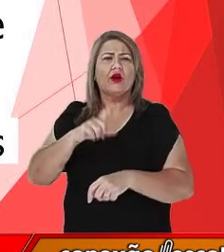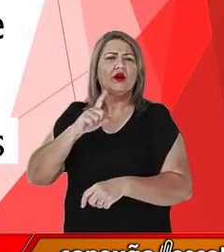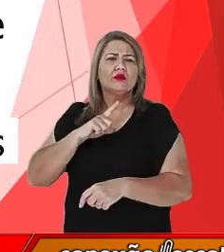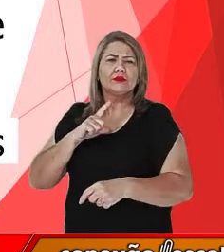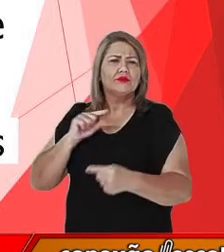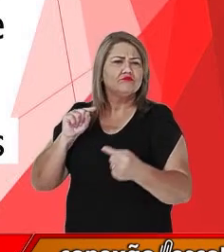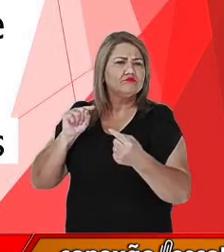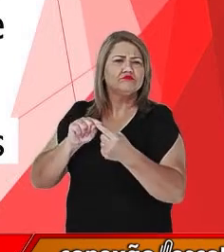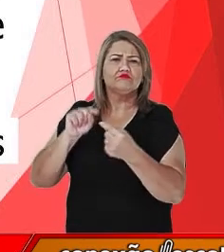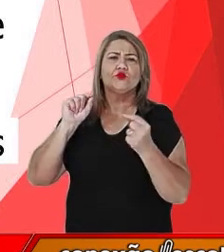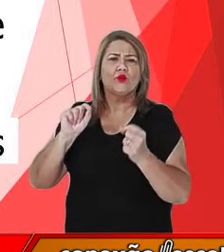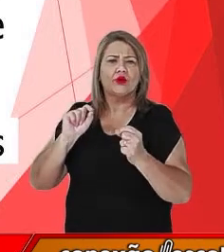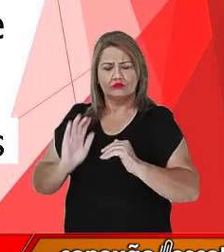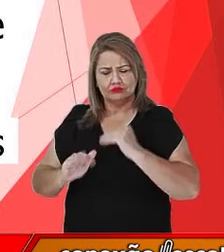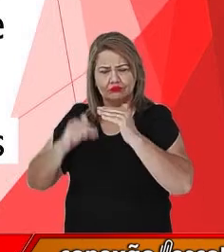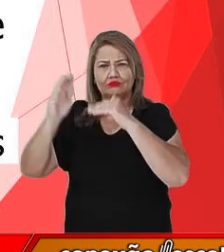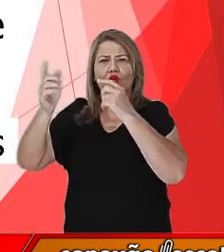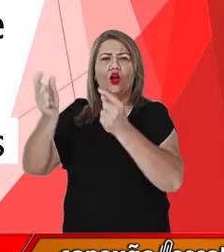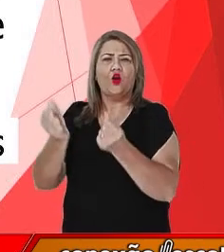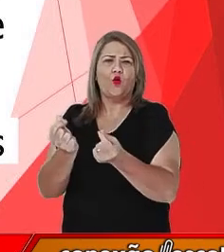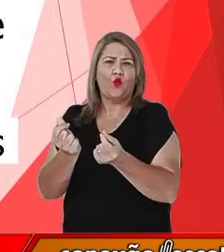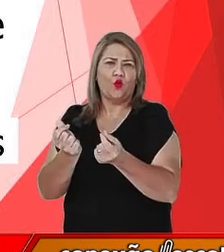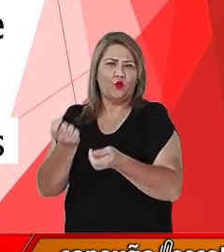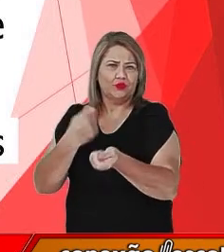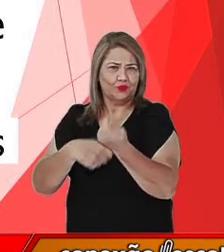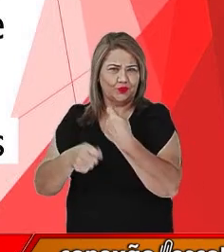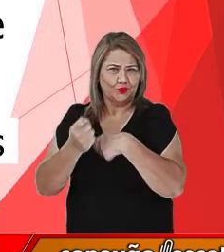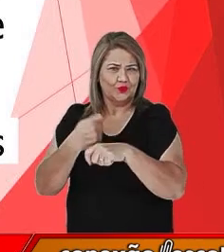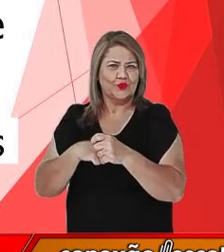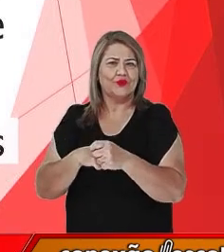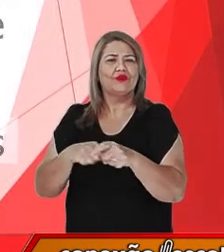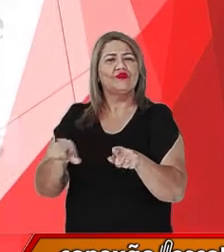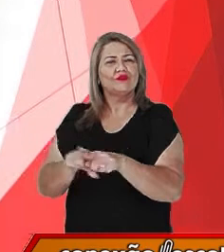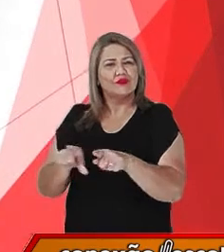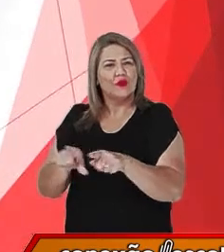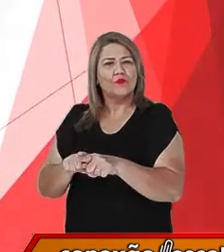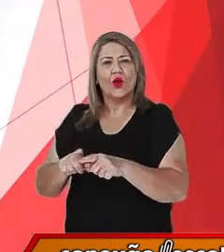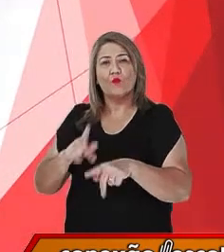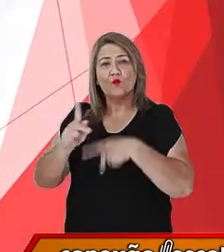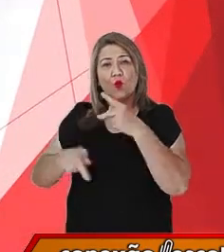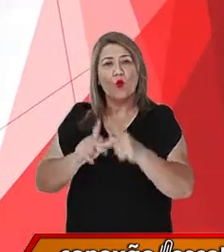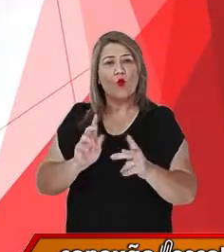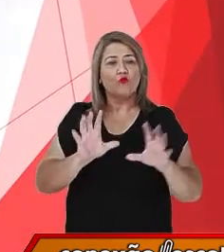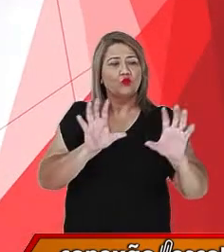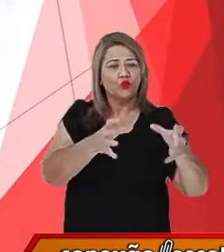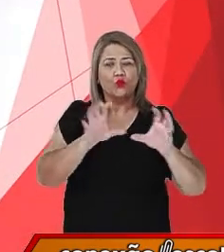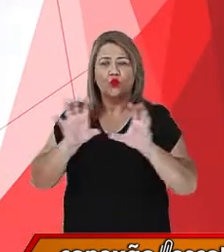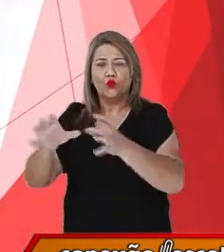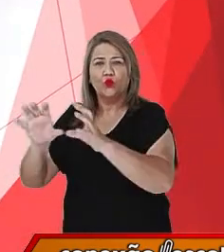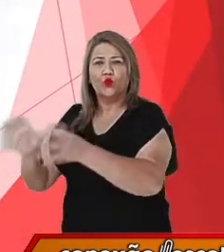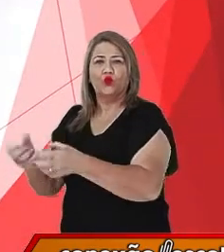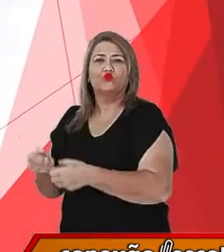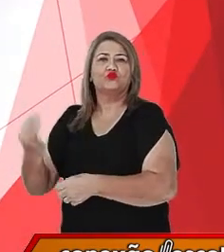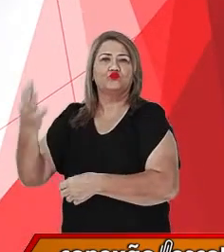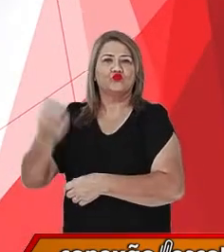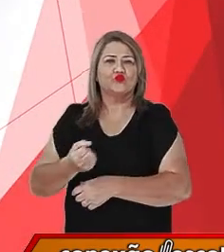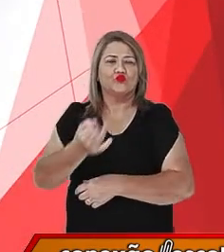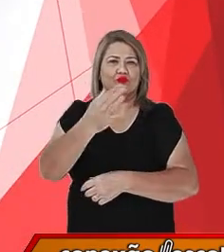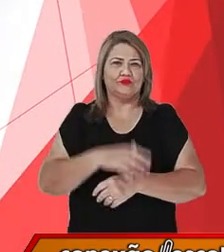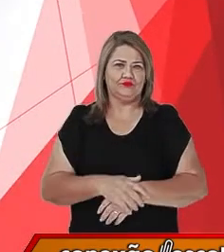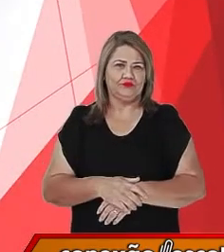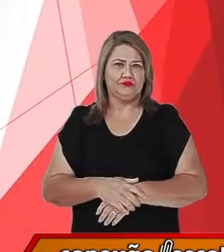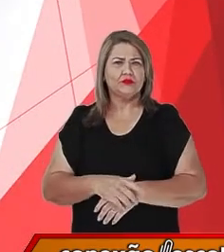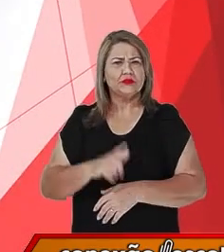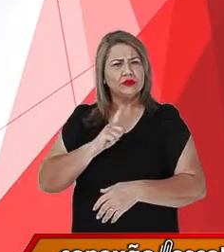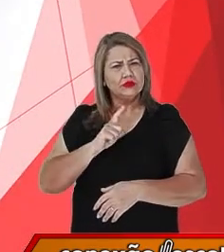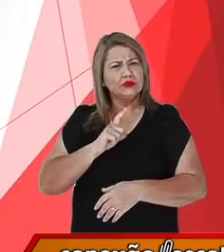ao desenvolvimento econômico e às dinâmicas populacionais. É muito comum, aonde nós